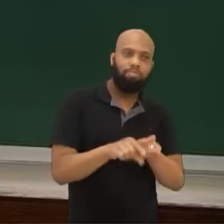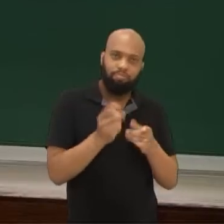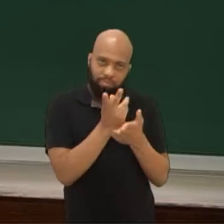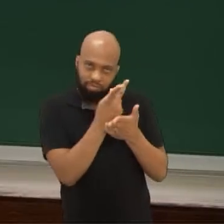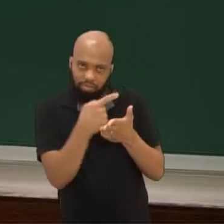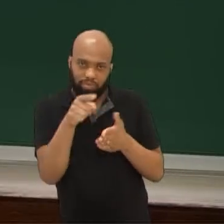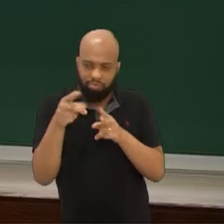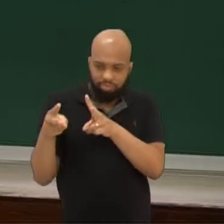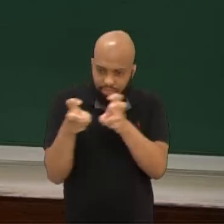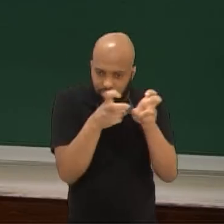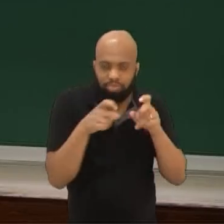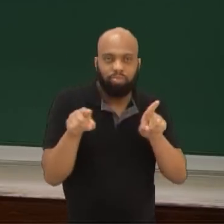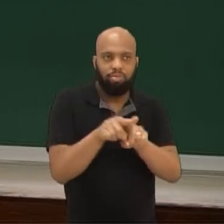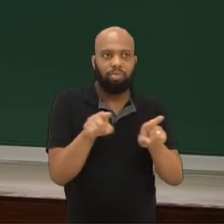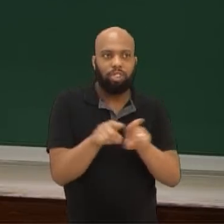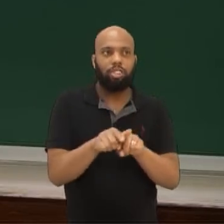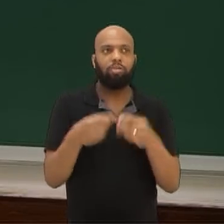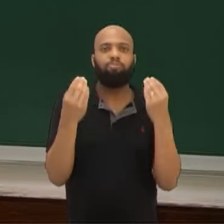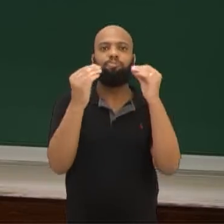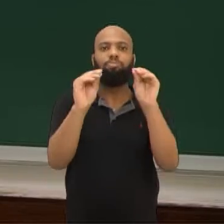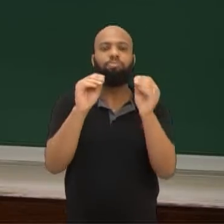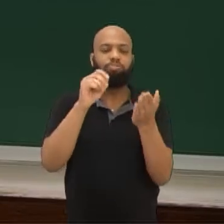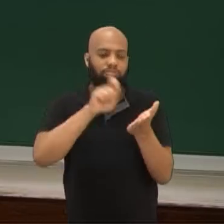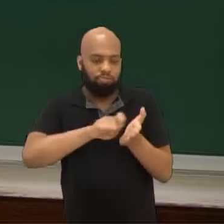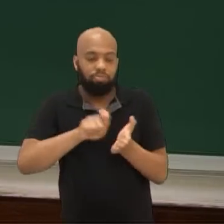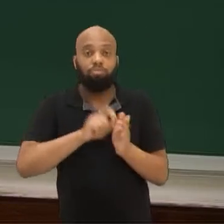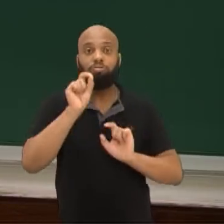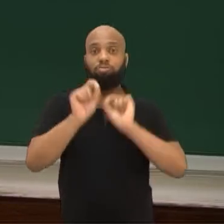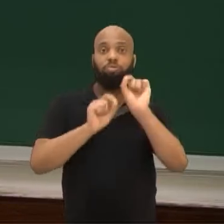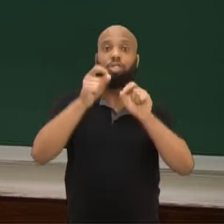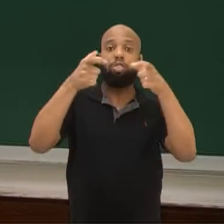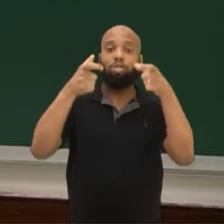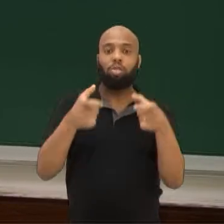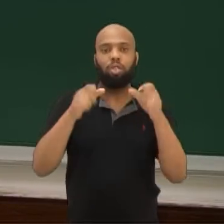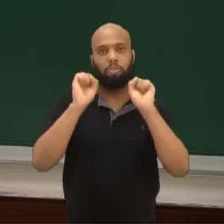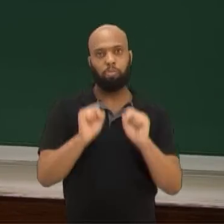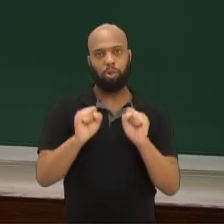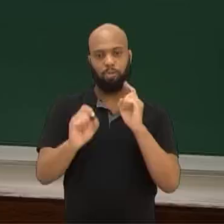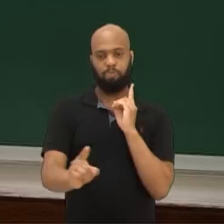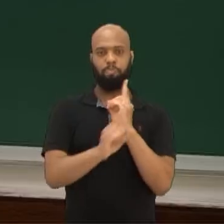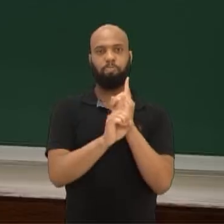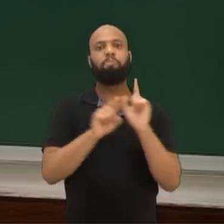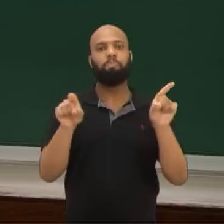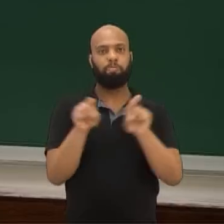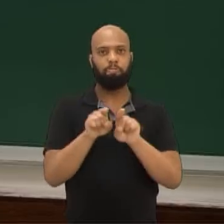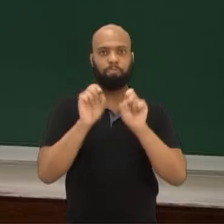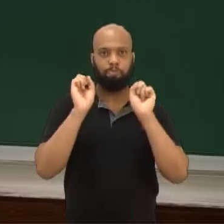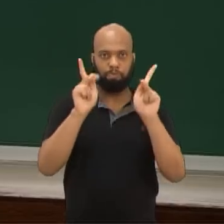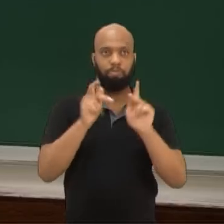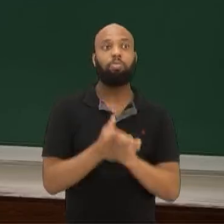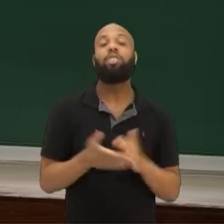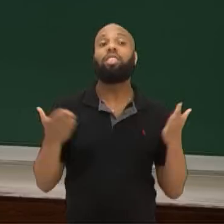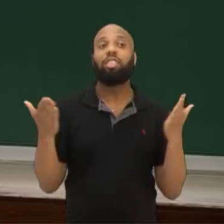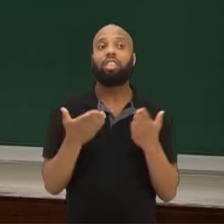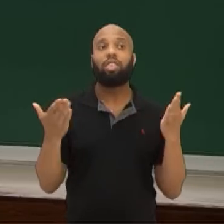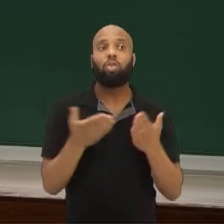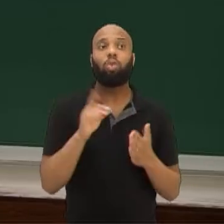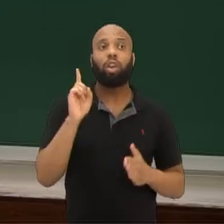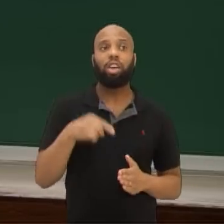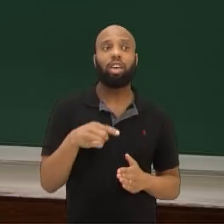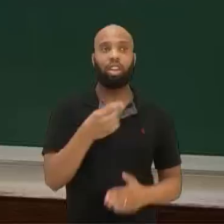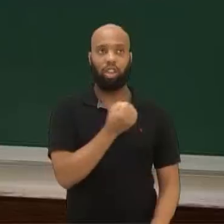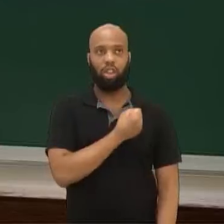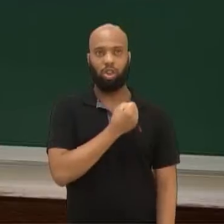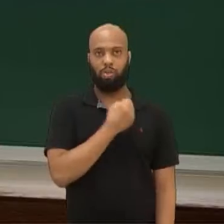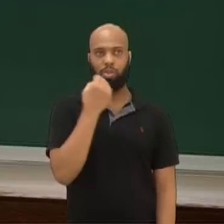desenhos para vocês observarem e também escreveu quais são os lugares que podem ser encontrados, certo? Agora o 2, o